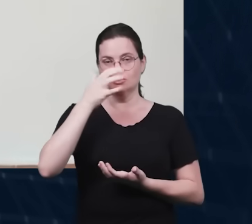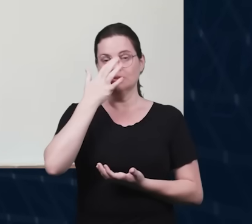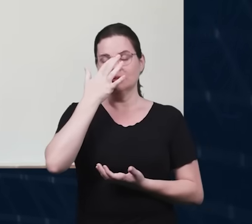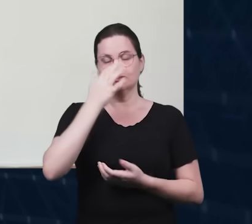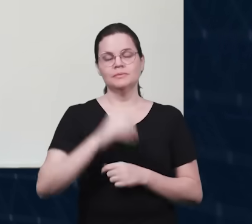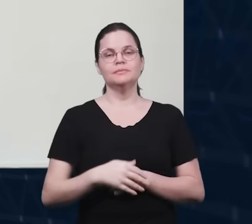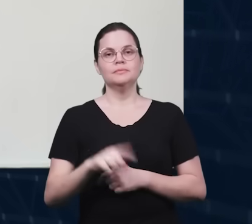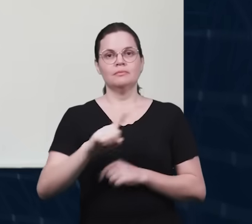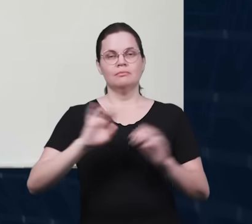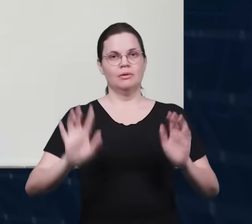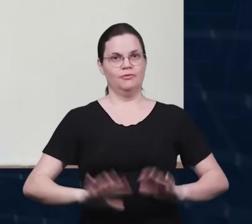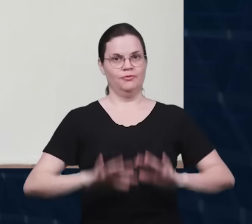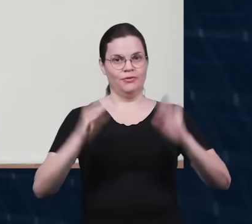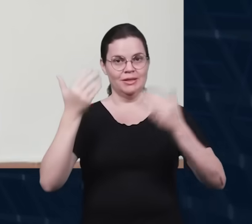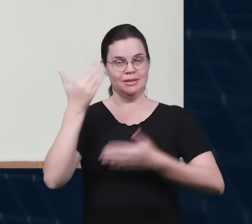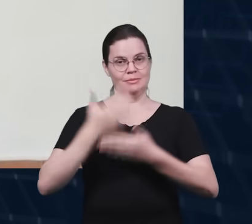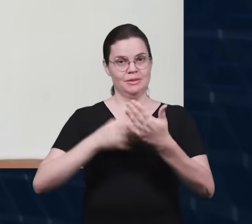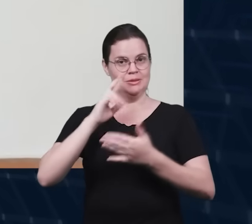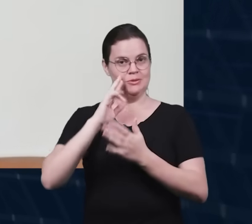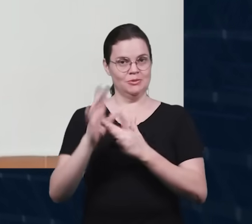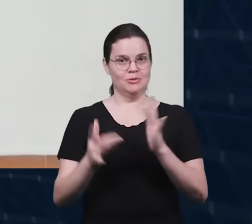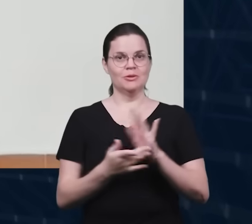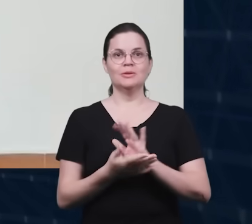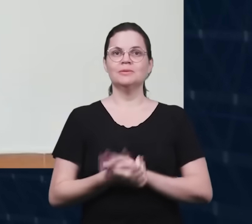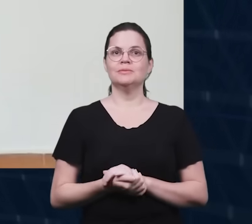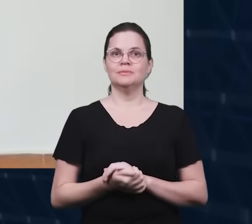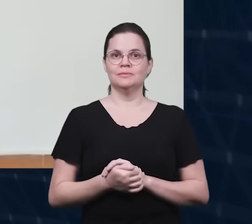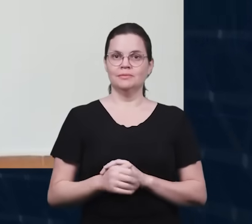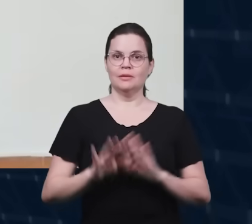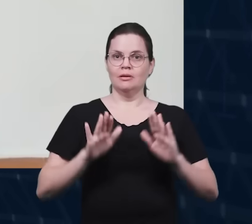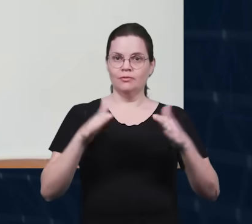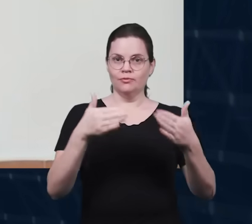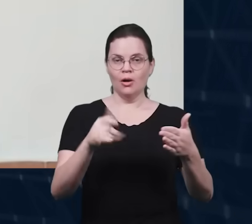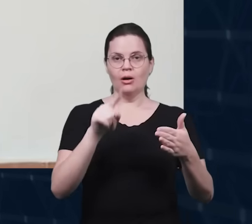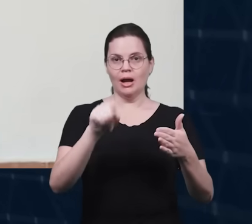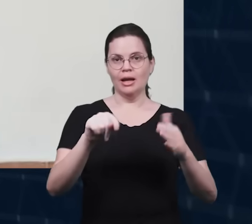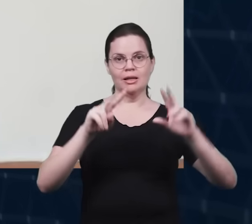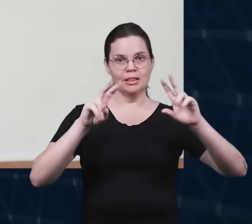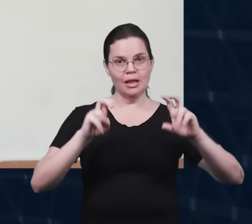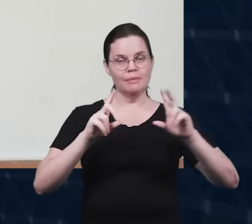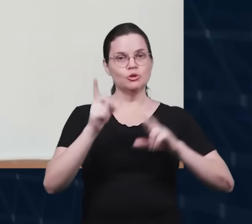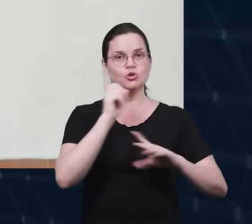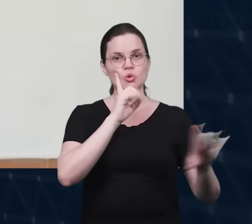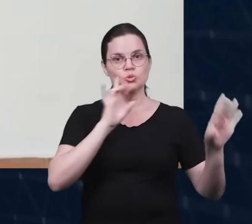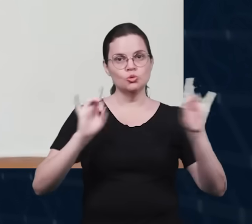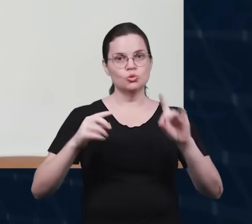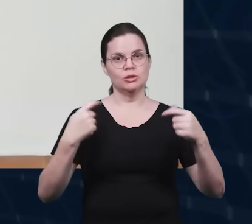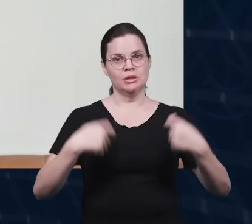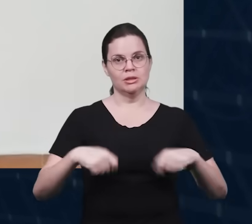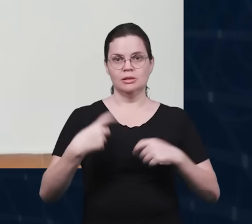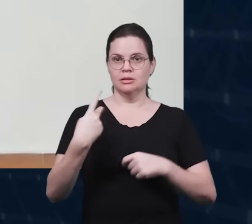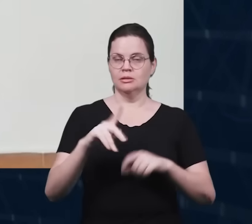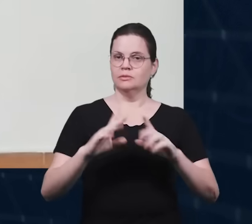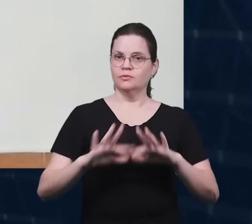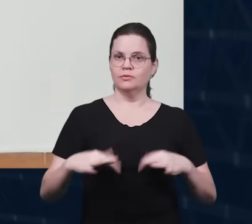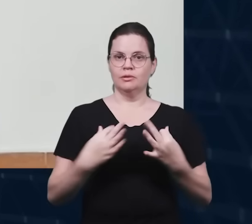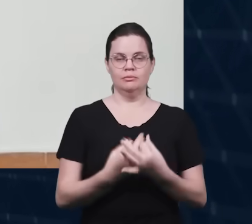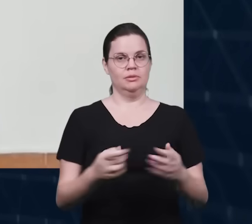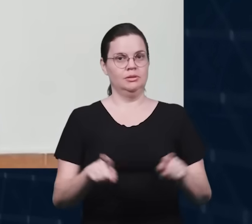idosas, uma grande festa na presença do Senhor. Temas voltados para a necessidade diárias deles,